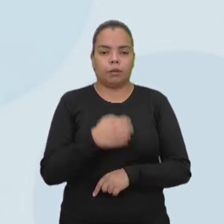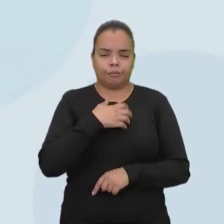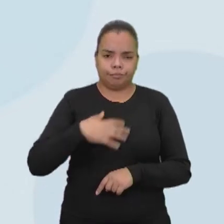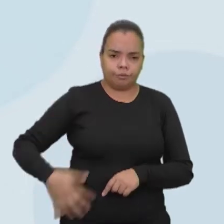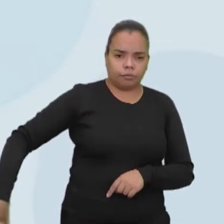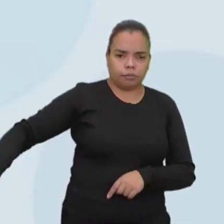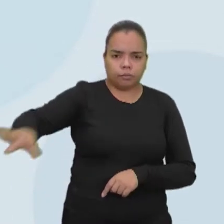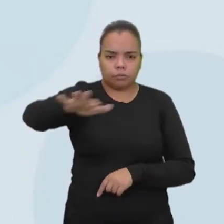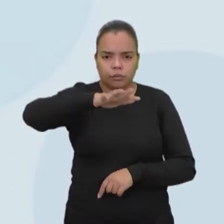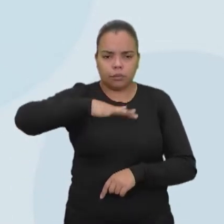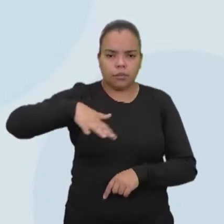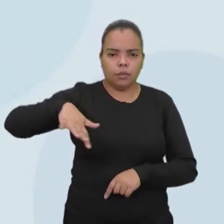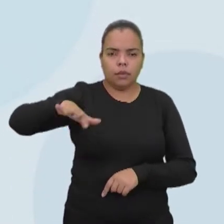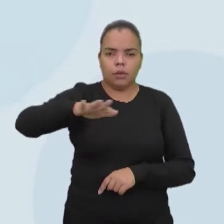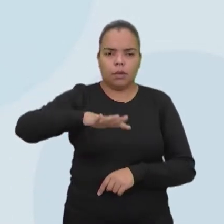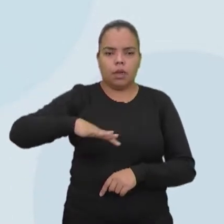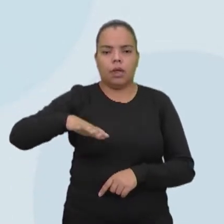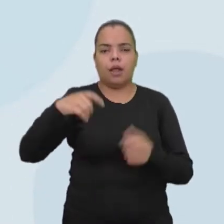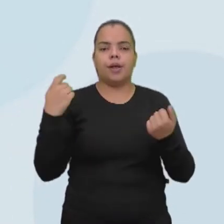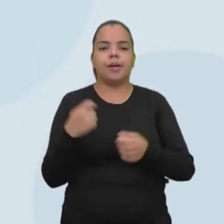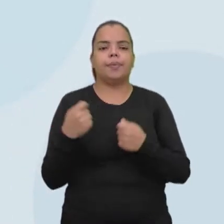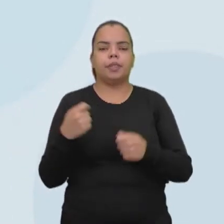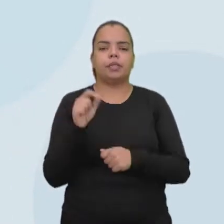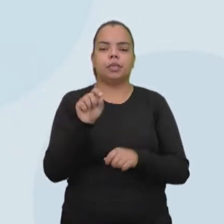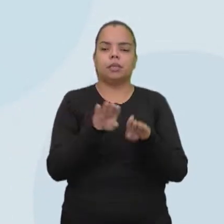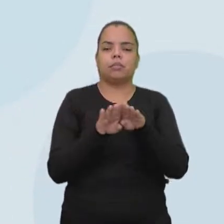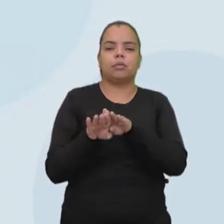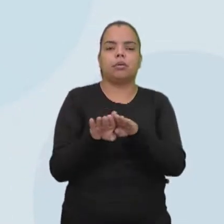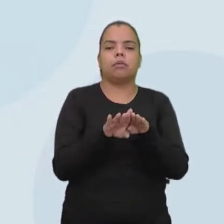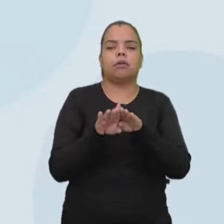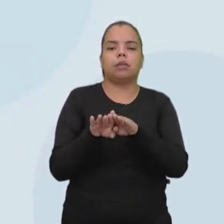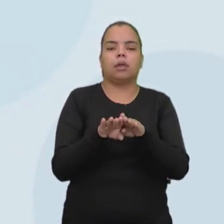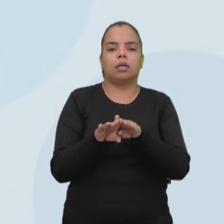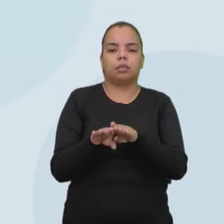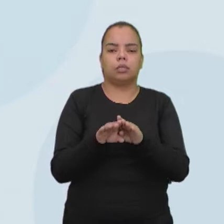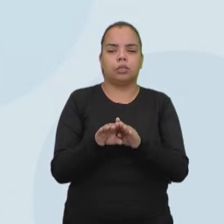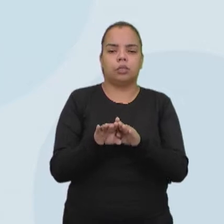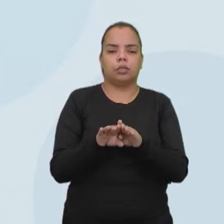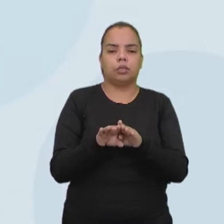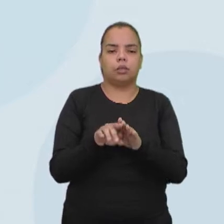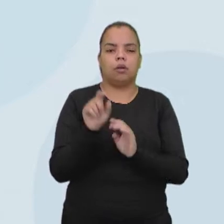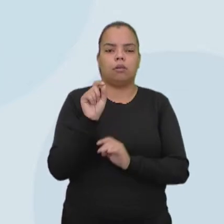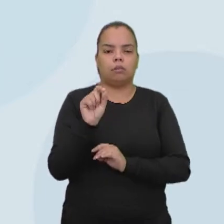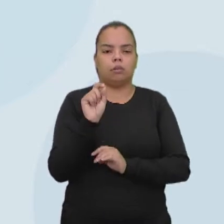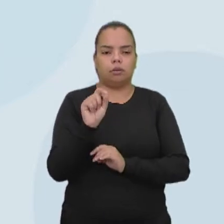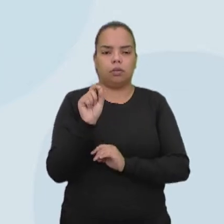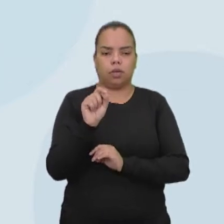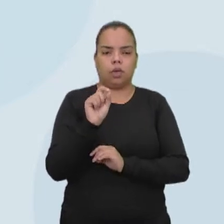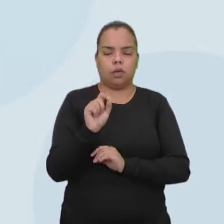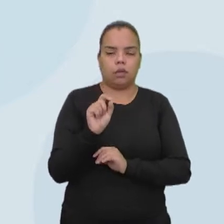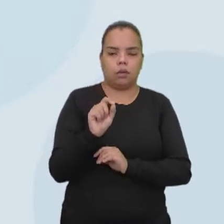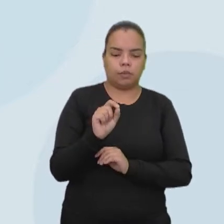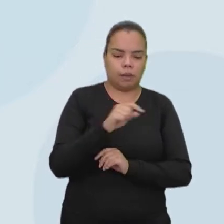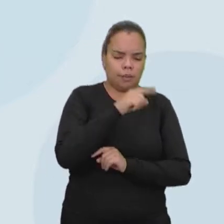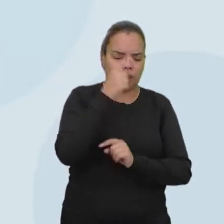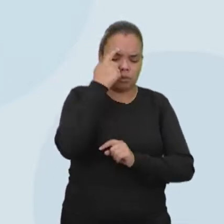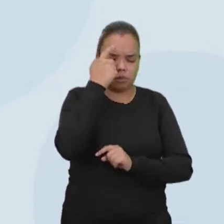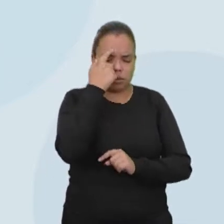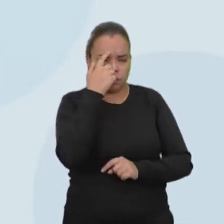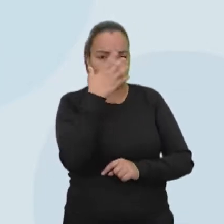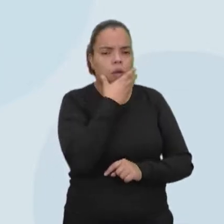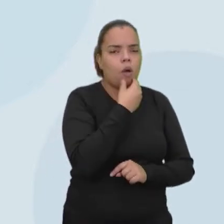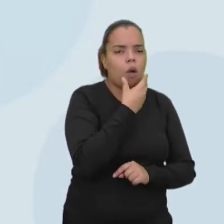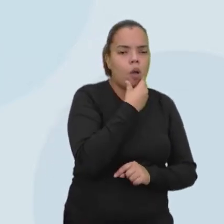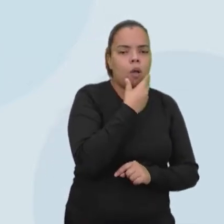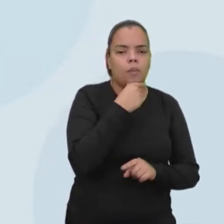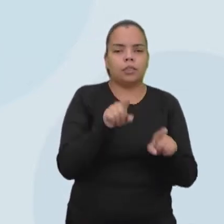geral, o caminho a ser percorrido em direção à igualdade de gênero, ou seja, em um cenário onde homens e mulheres